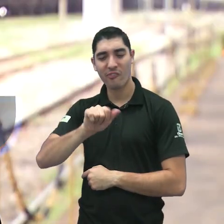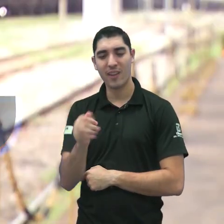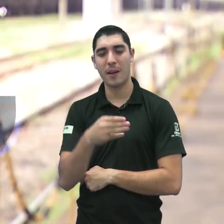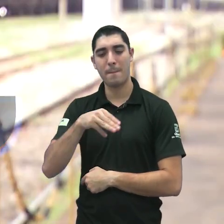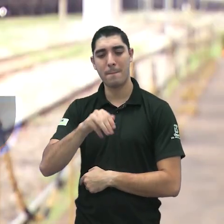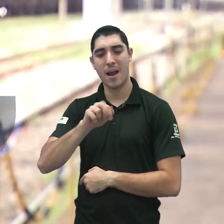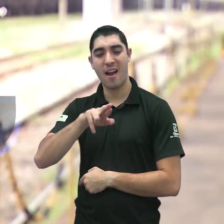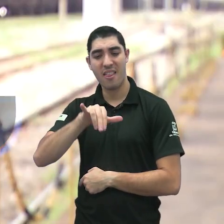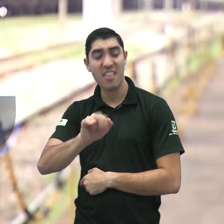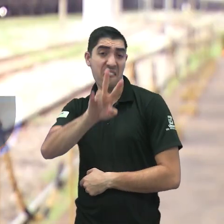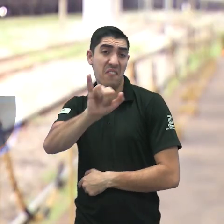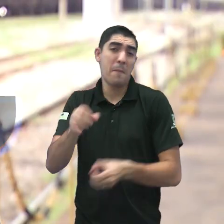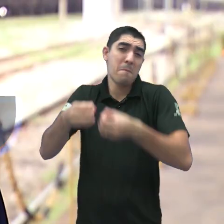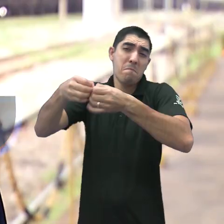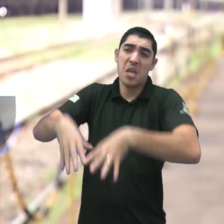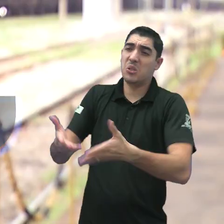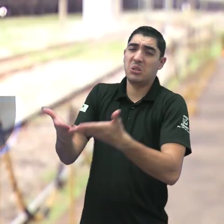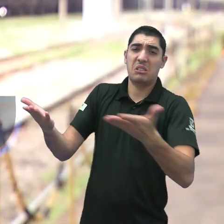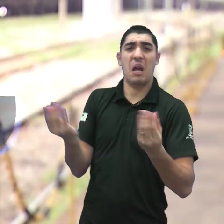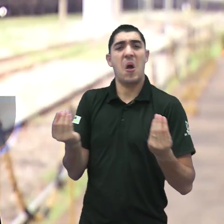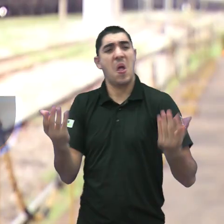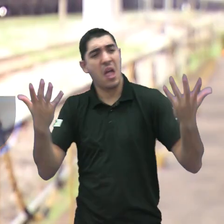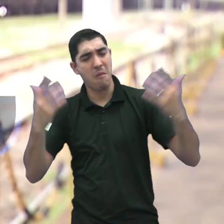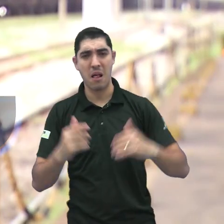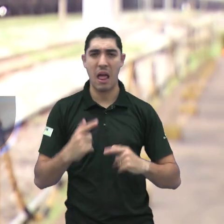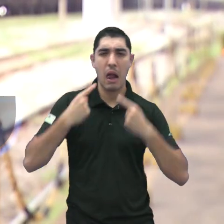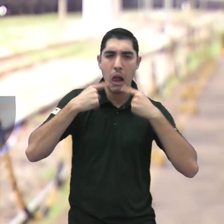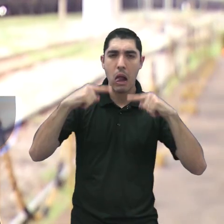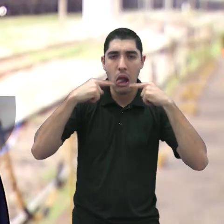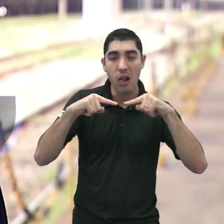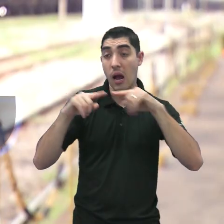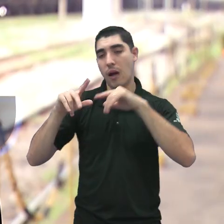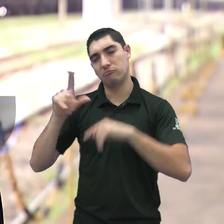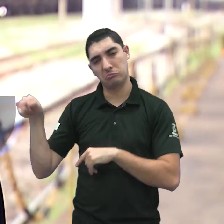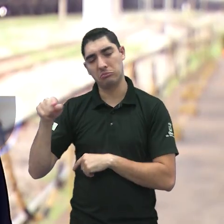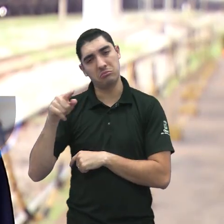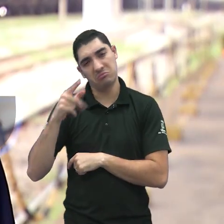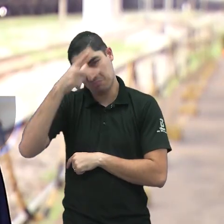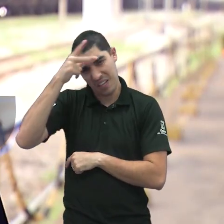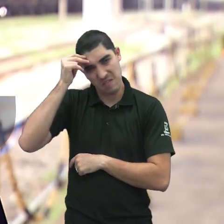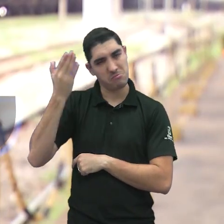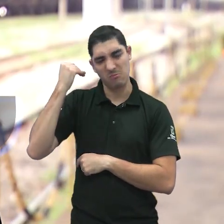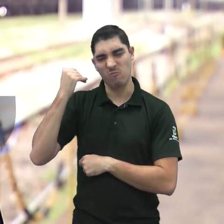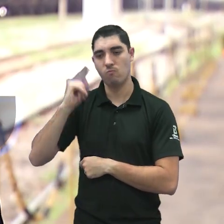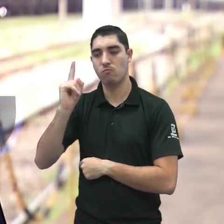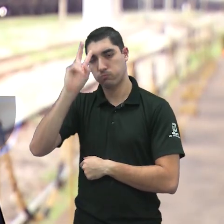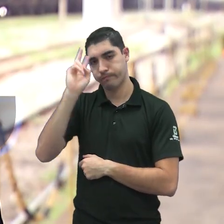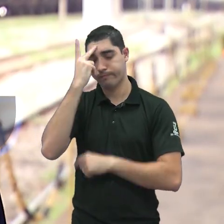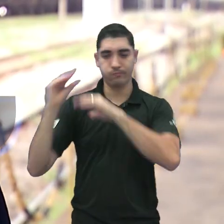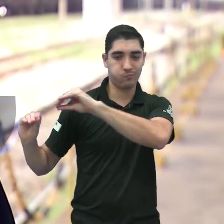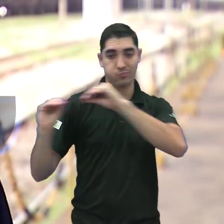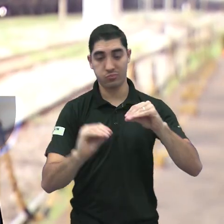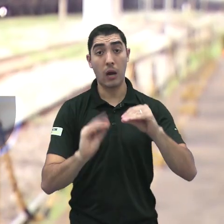iria prejudicar o comércio deles, né? Então houve toda uma movimentação e veio para cá e há 100 anos foi inaugurado